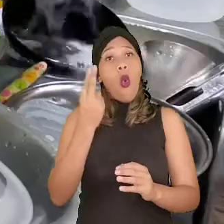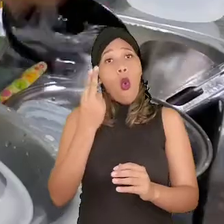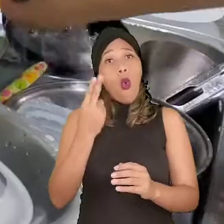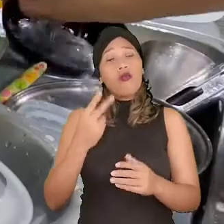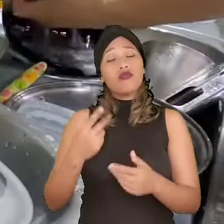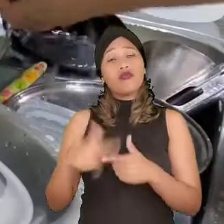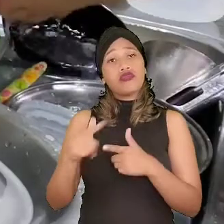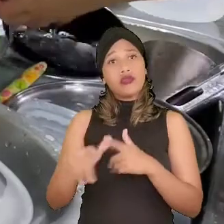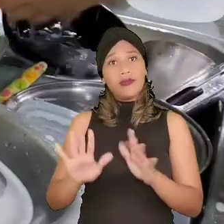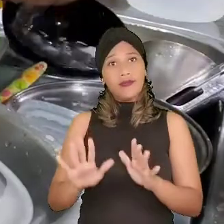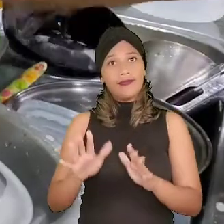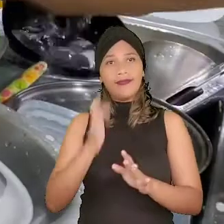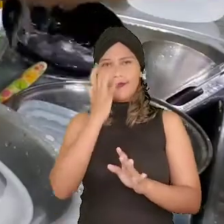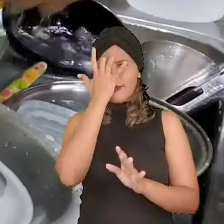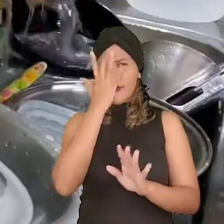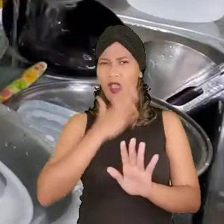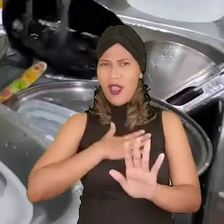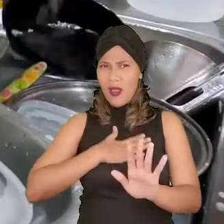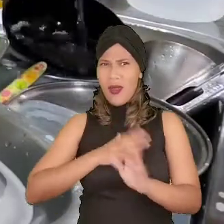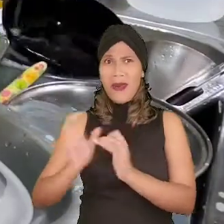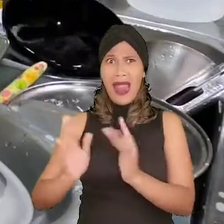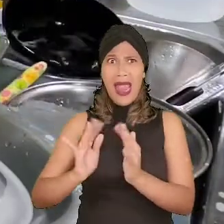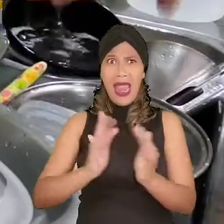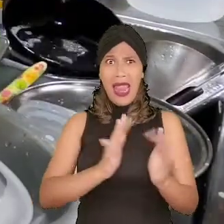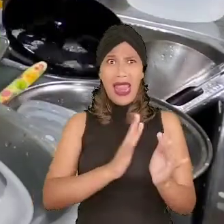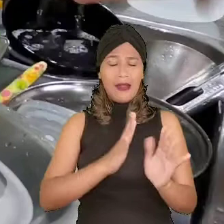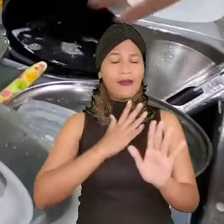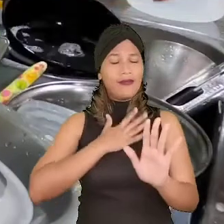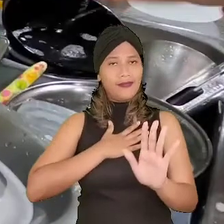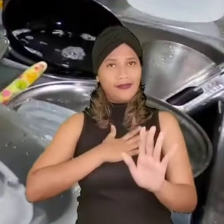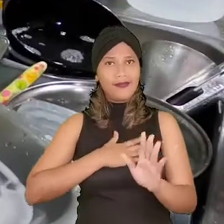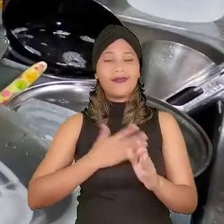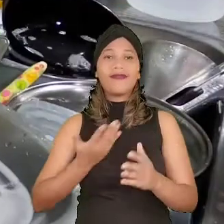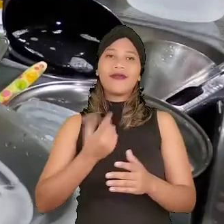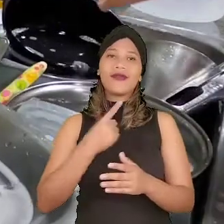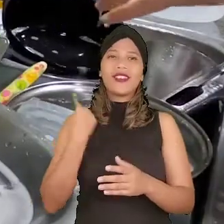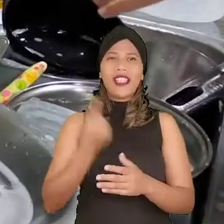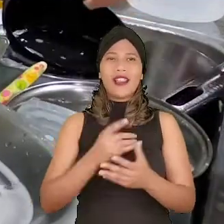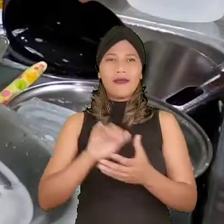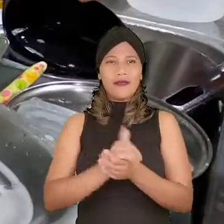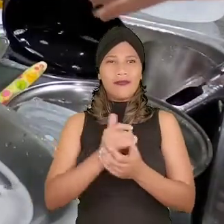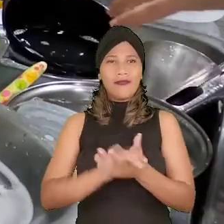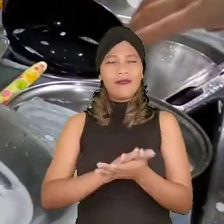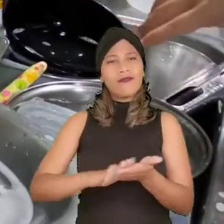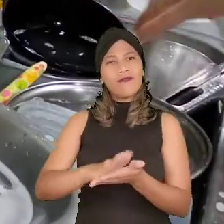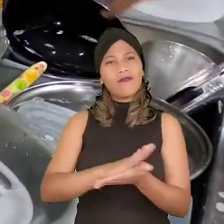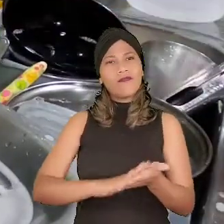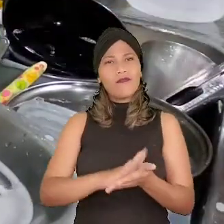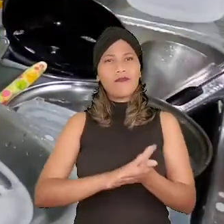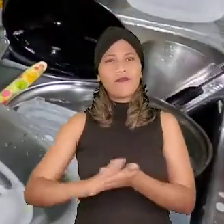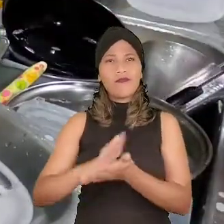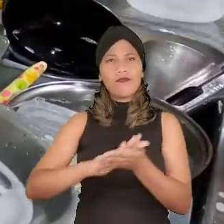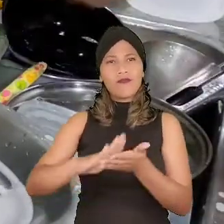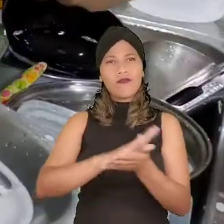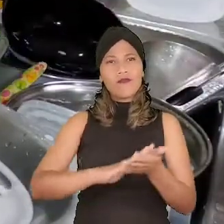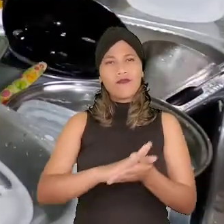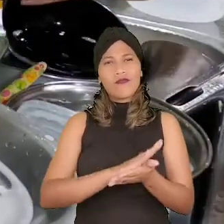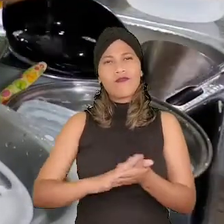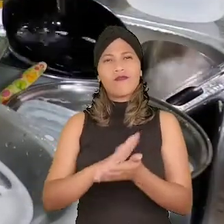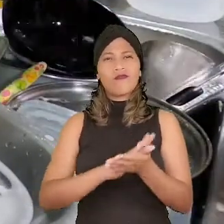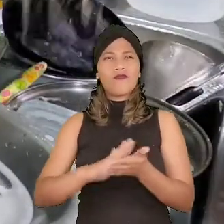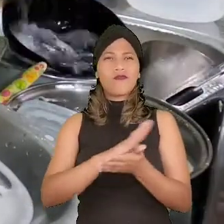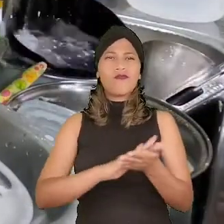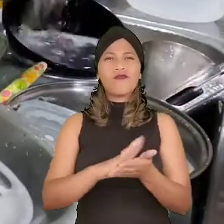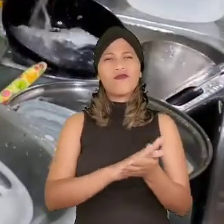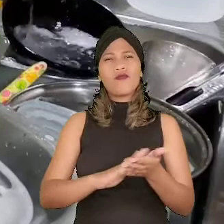questão. Para ficar mais fácil, aqui vai mais um exemplo. Quando estamos lavando louça, normalmente a gente faz tudo muito no automático, mas